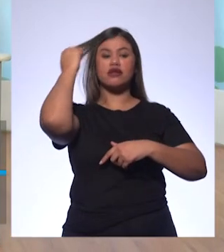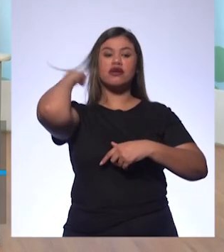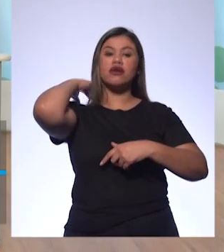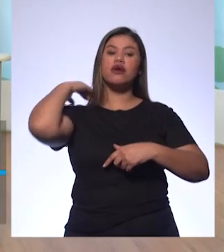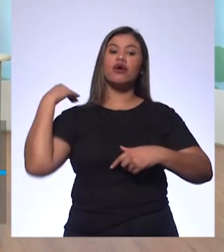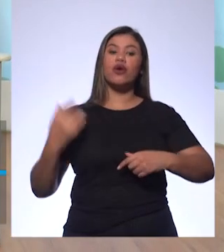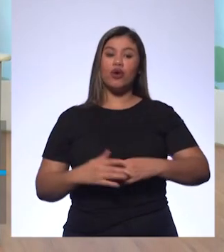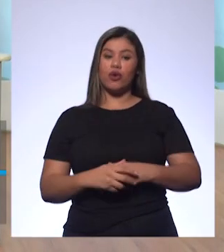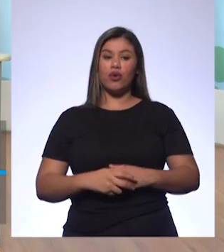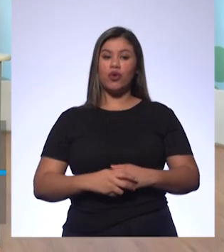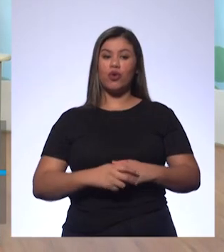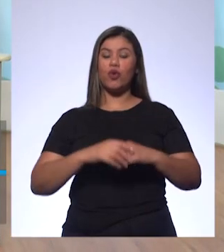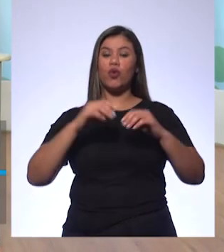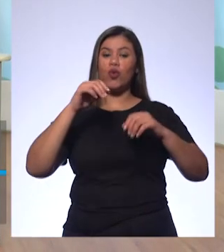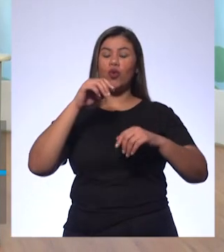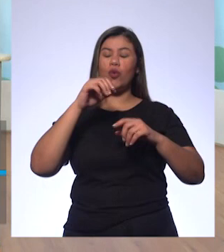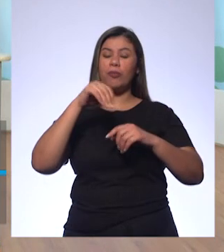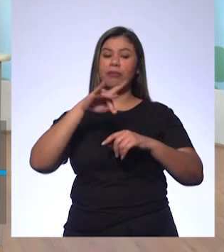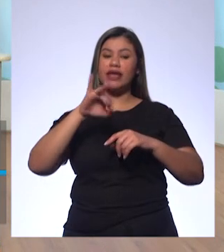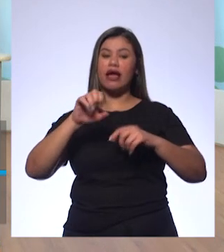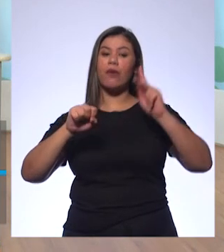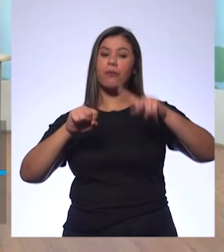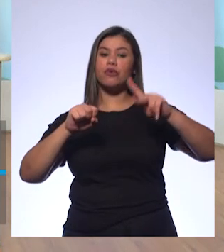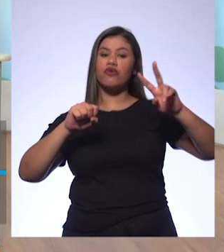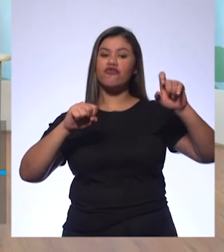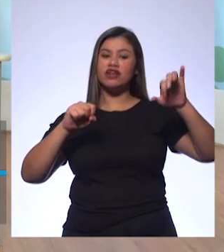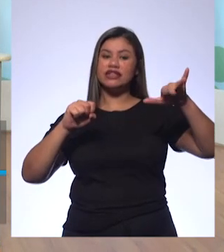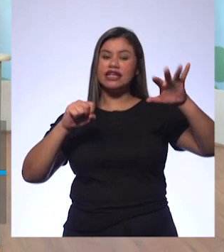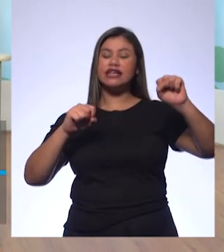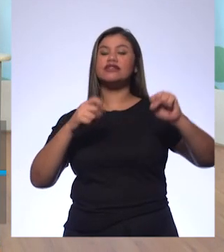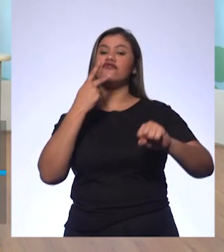da Provenência, colocou social.